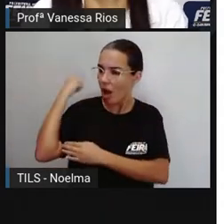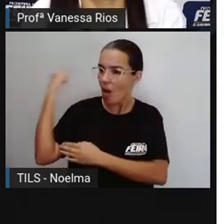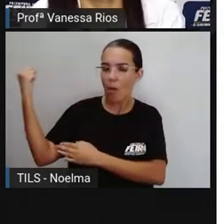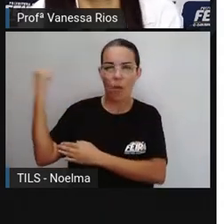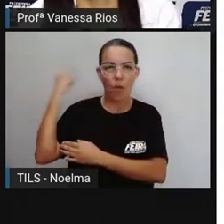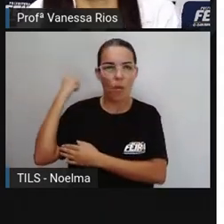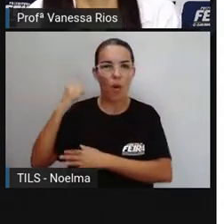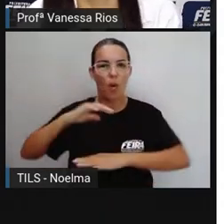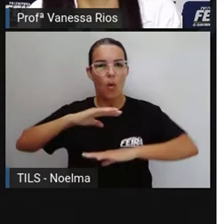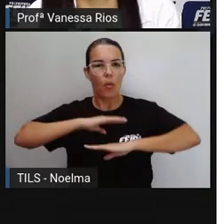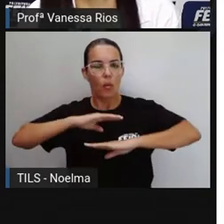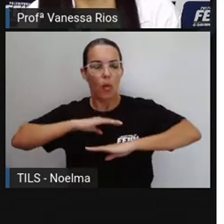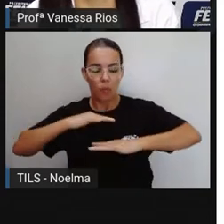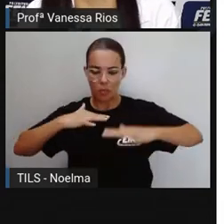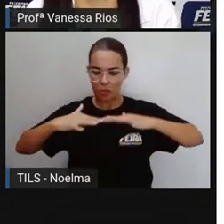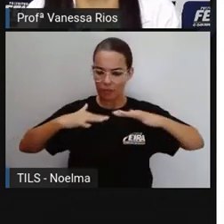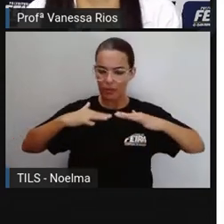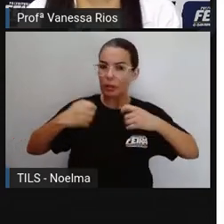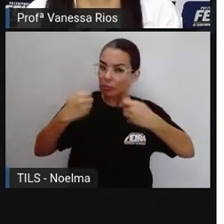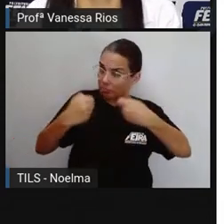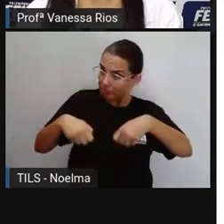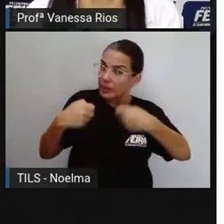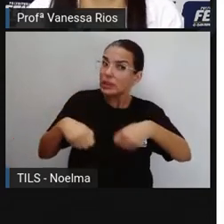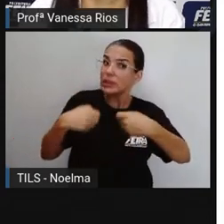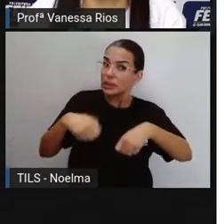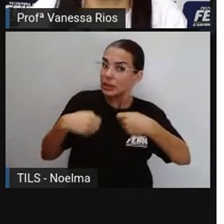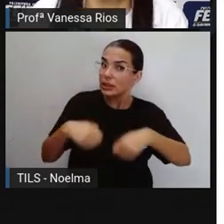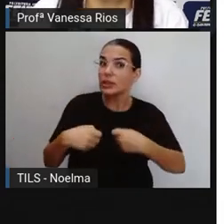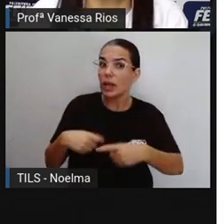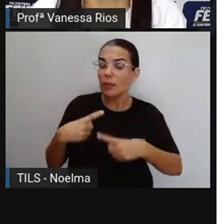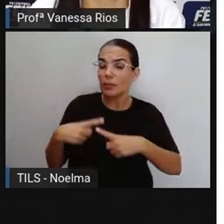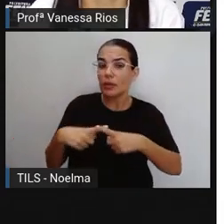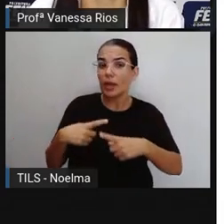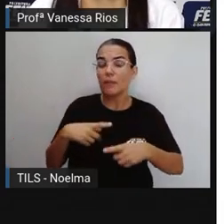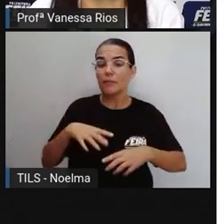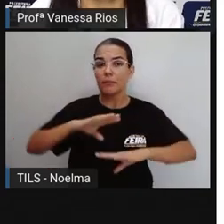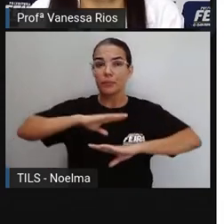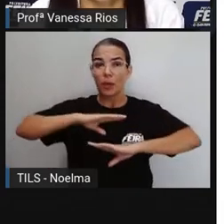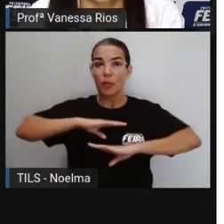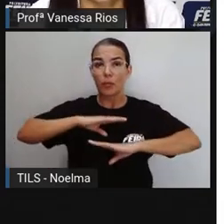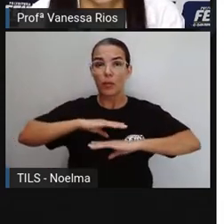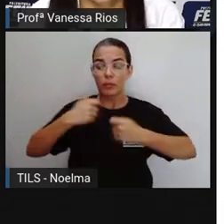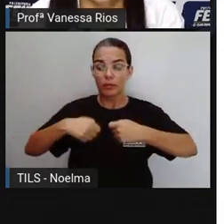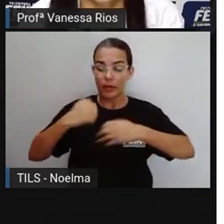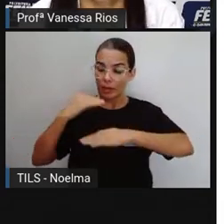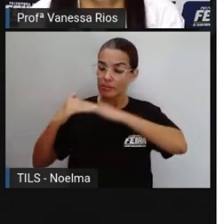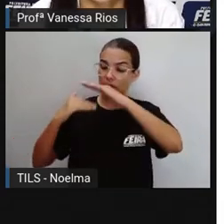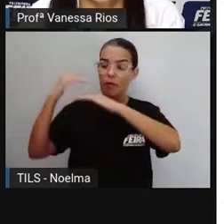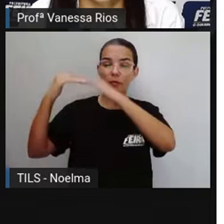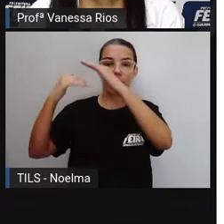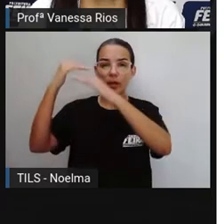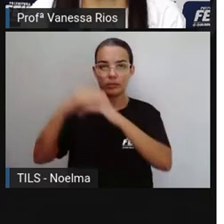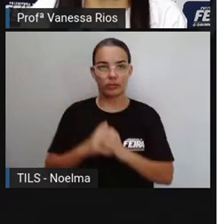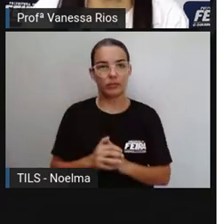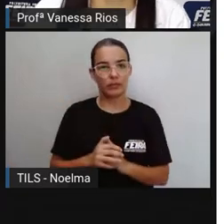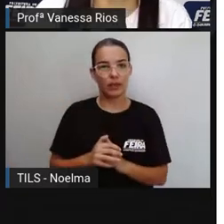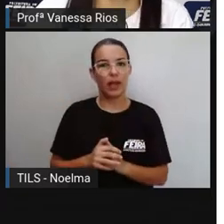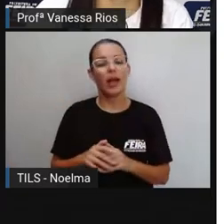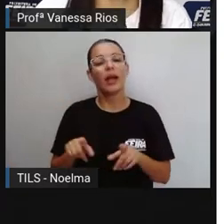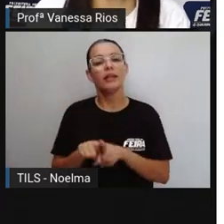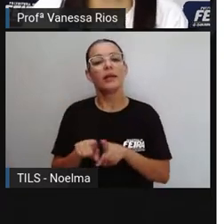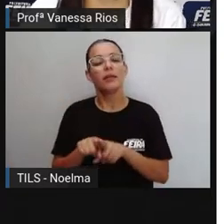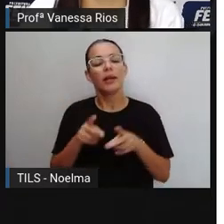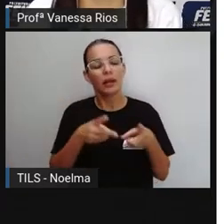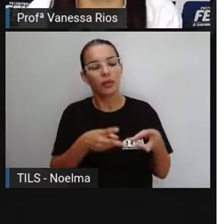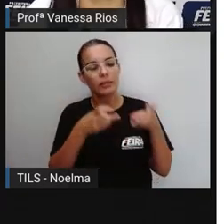movimento do corpo, que é algo tão necessário para o seu funcionamento e também para o seu desenvolvimento. E a gente já